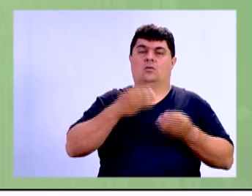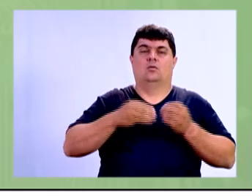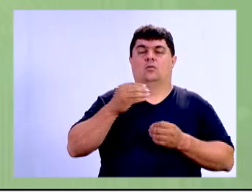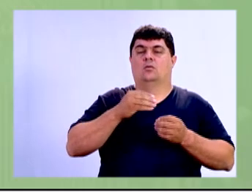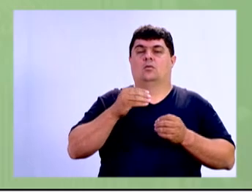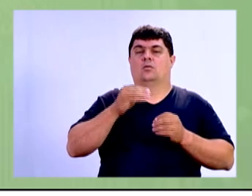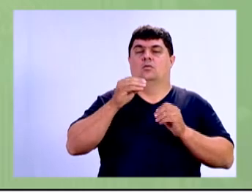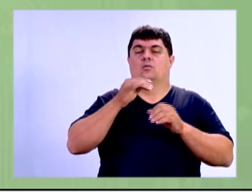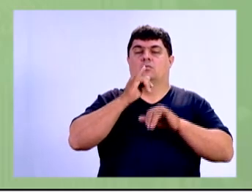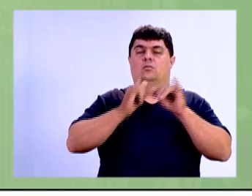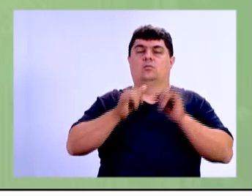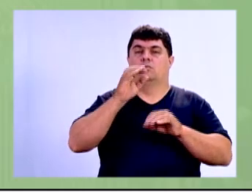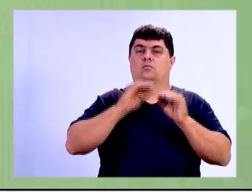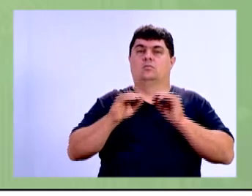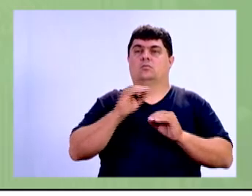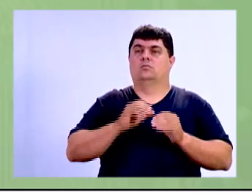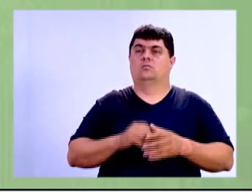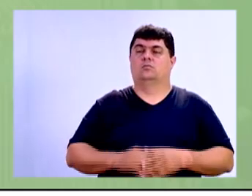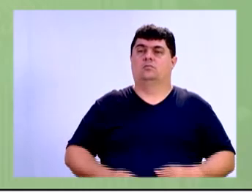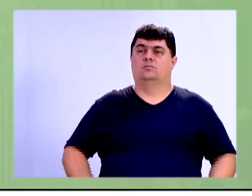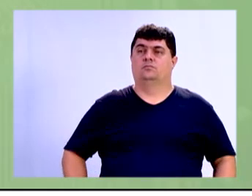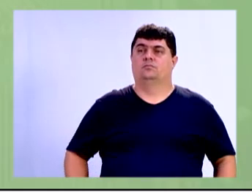para buscar informações daquele cliente?